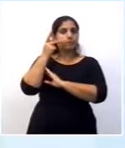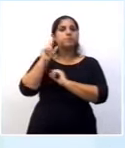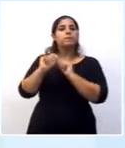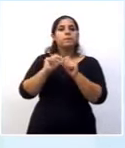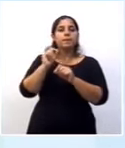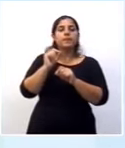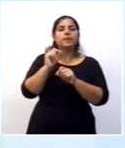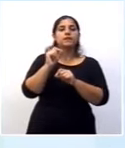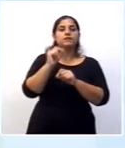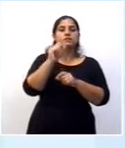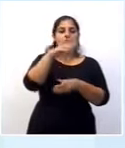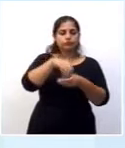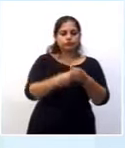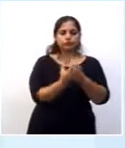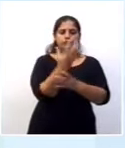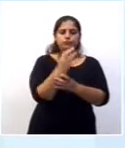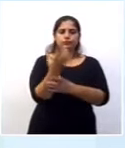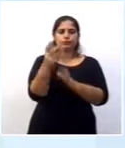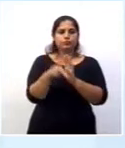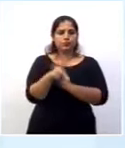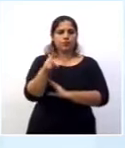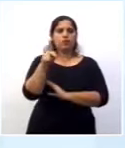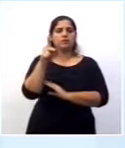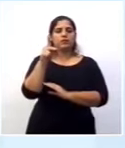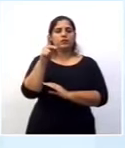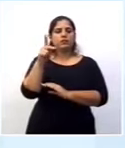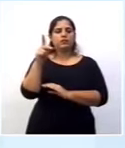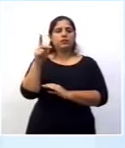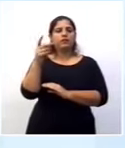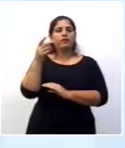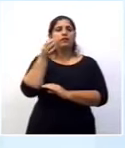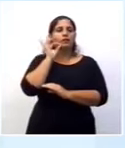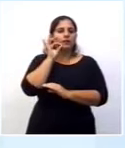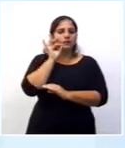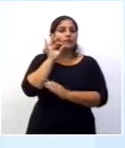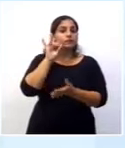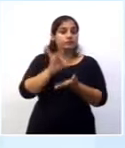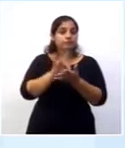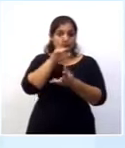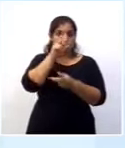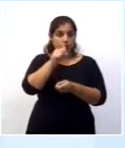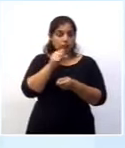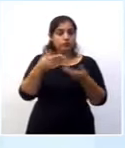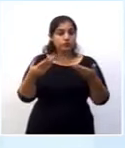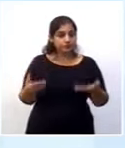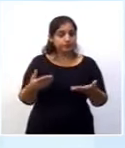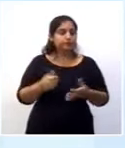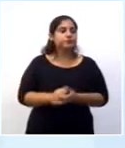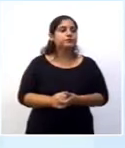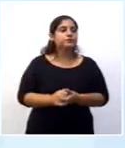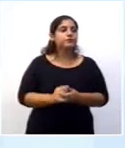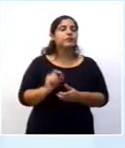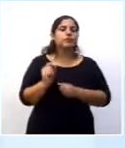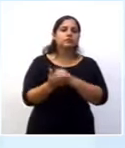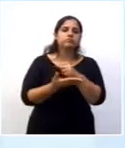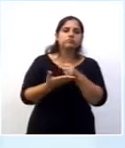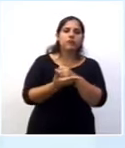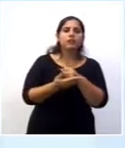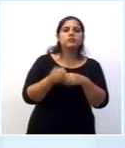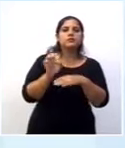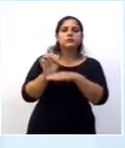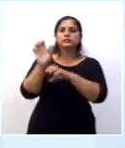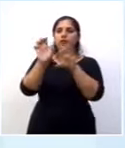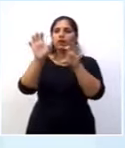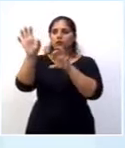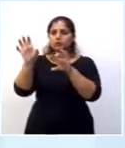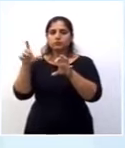a plantação cafeira extremamente consolidada e forte. Então, basicamente, os estados que